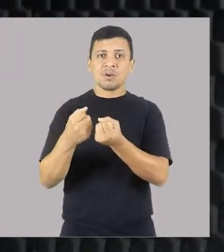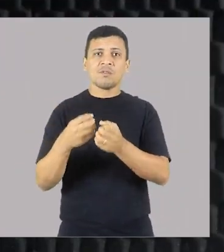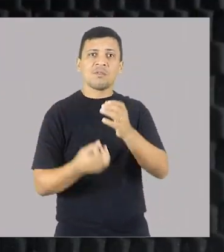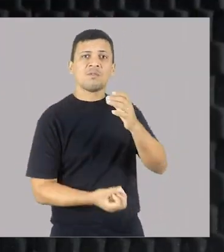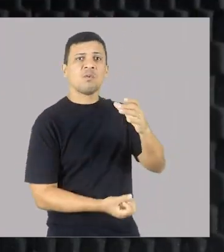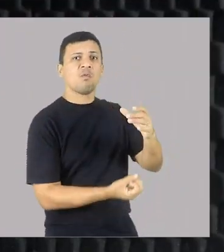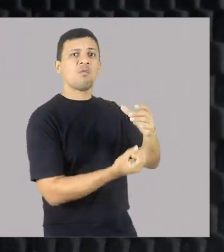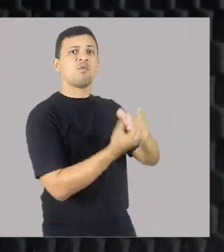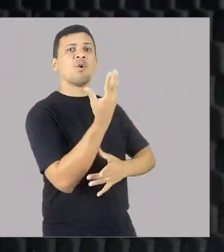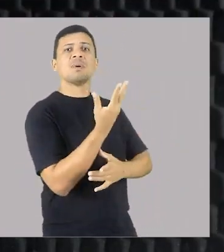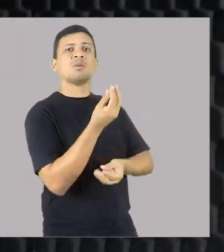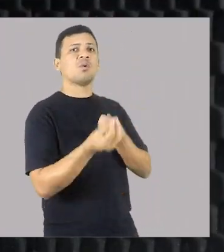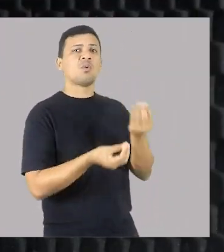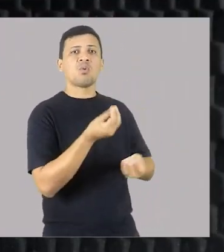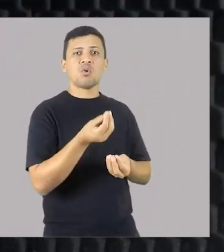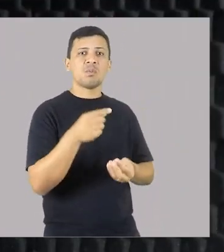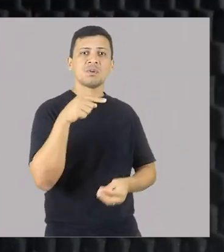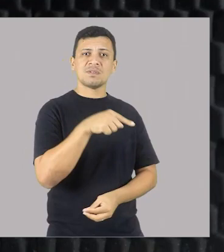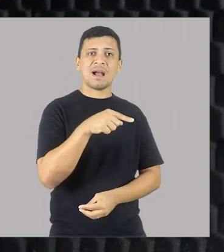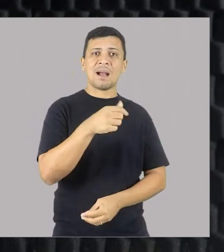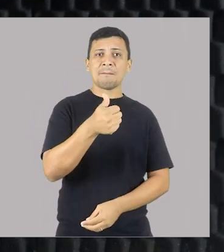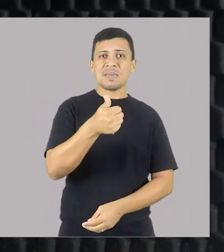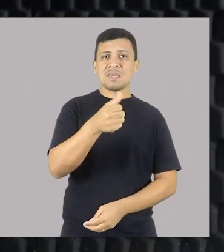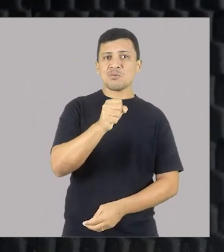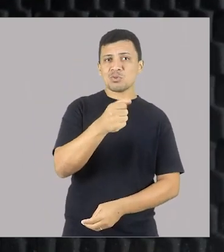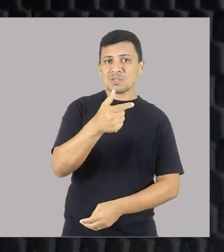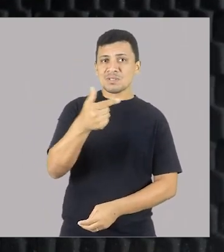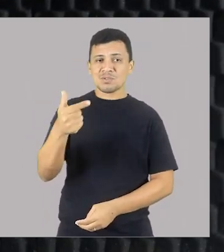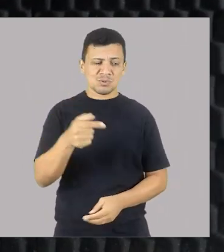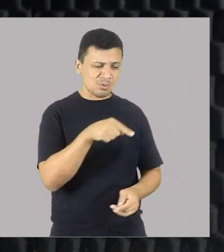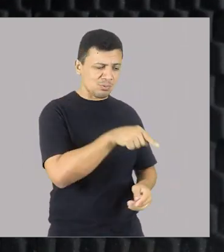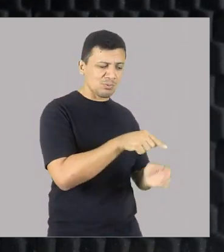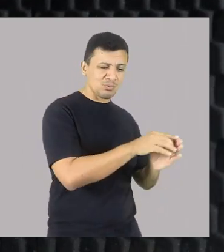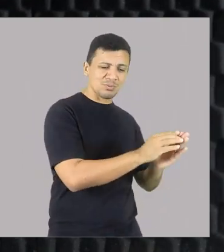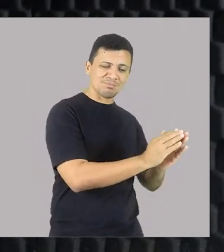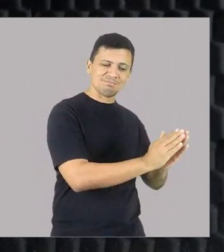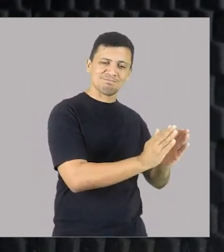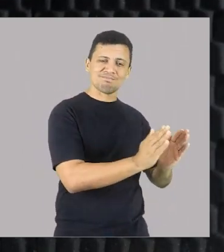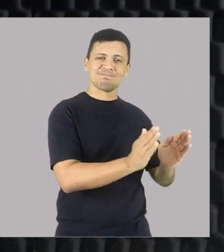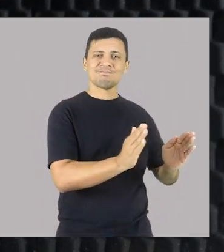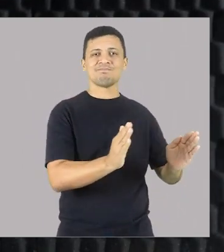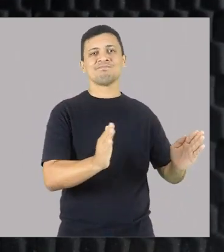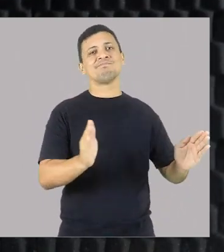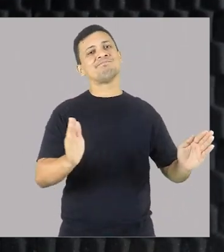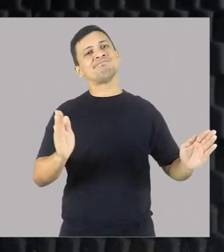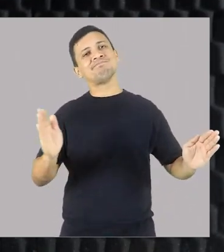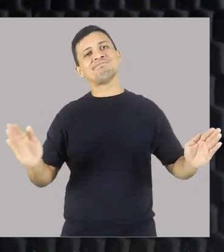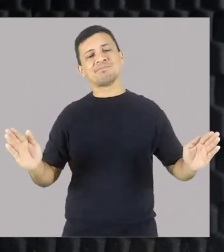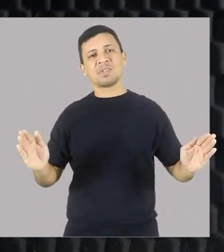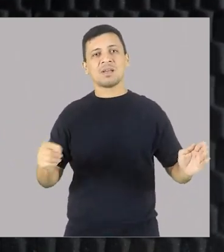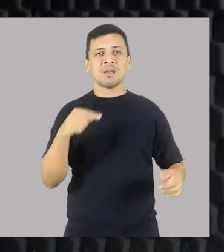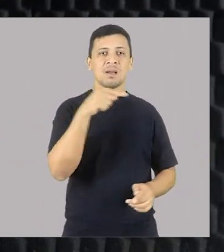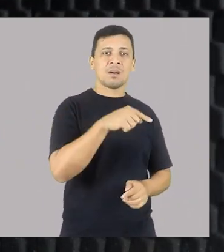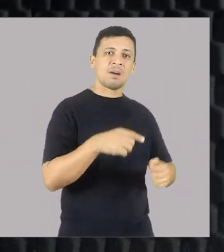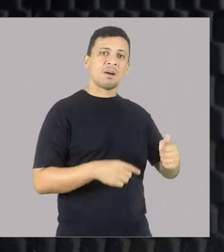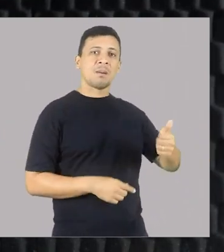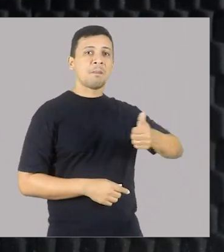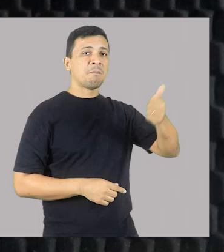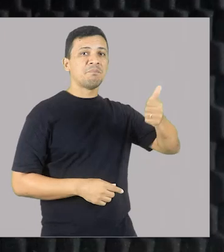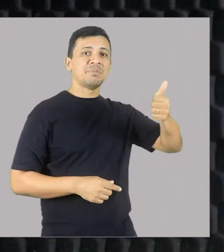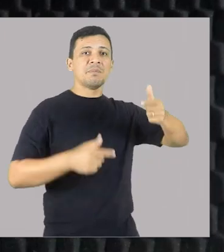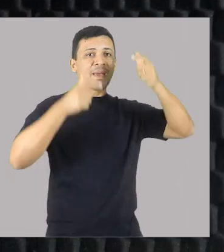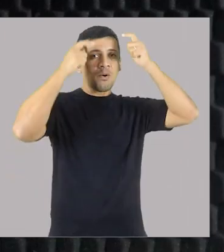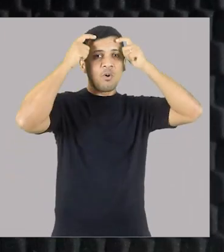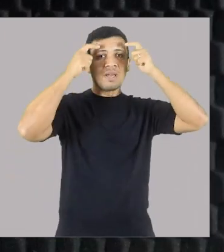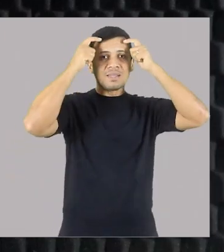desde a independência em 1822. Ele vem passando por um processo de formação, ali no Primeiro Reinado,